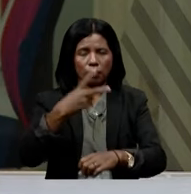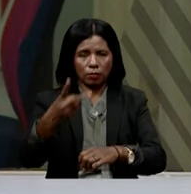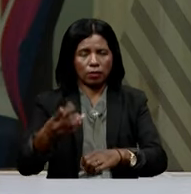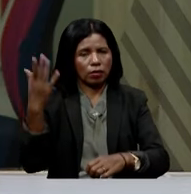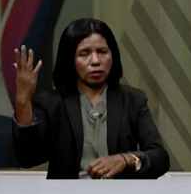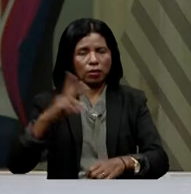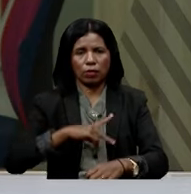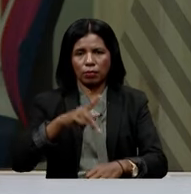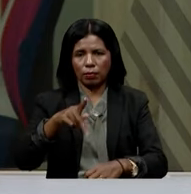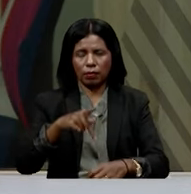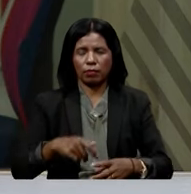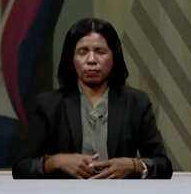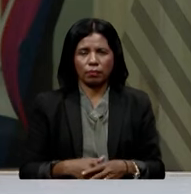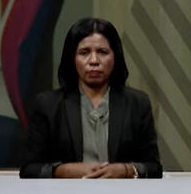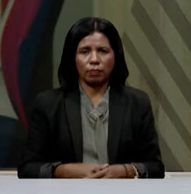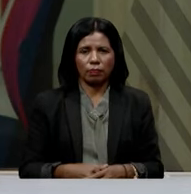alautem.